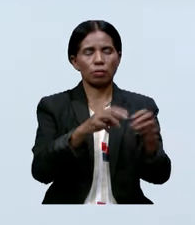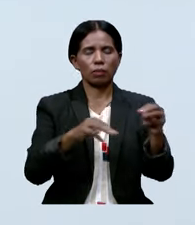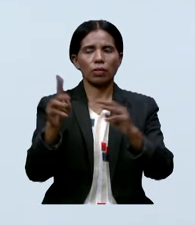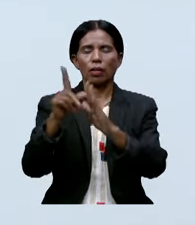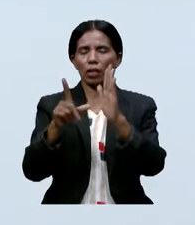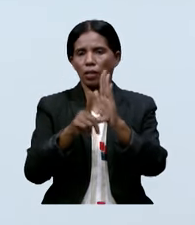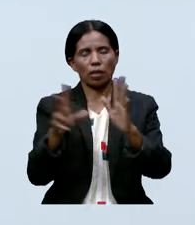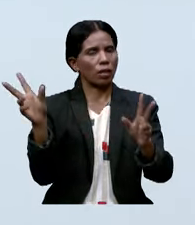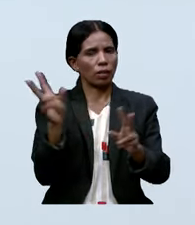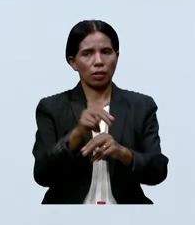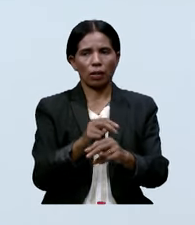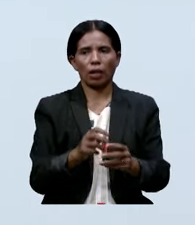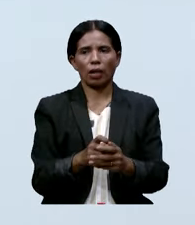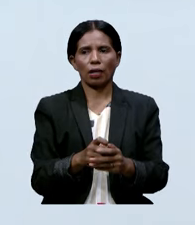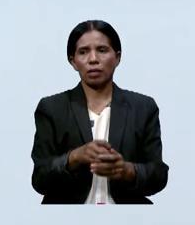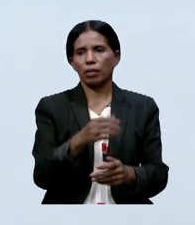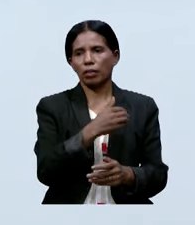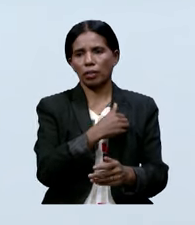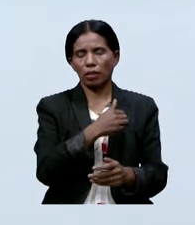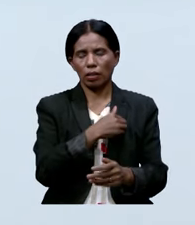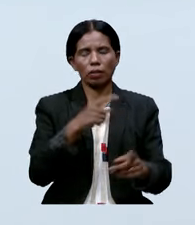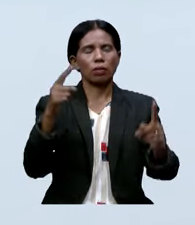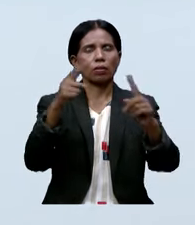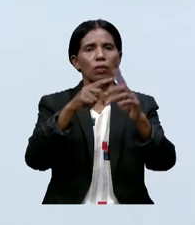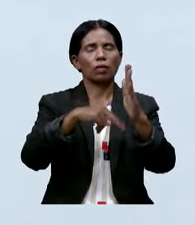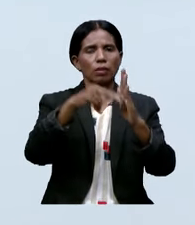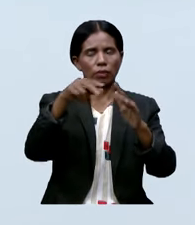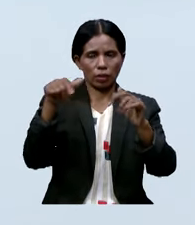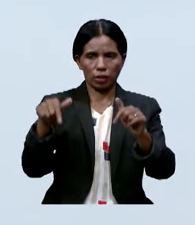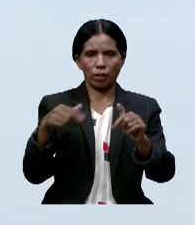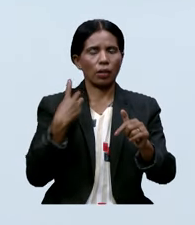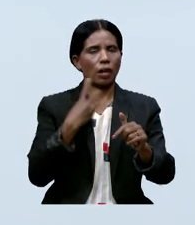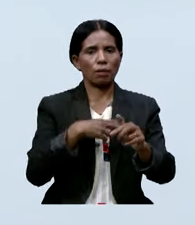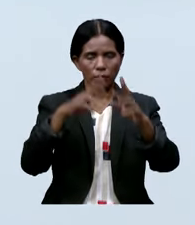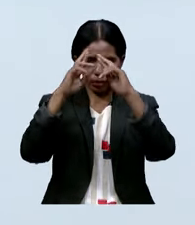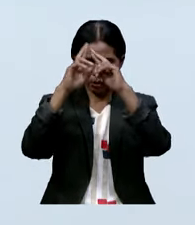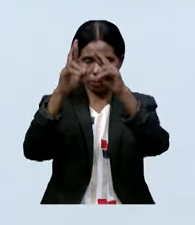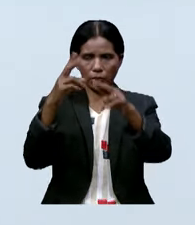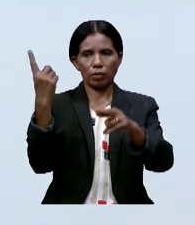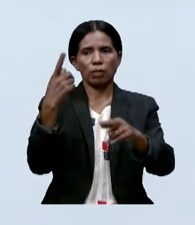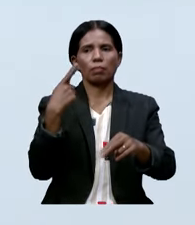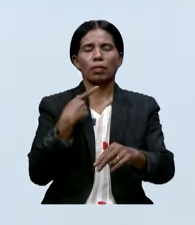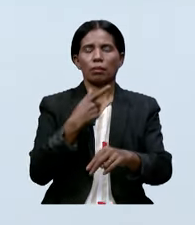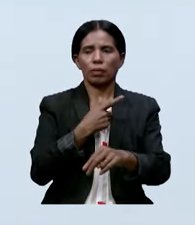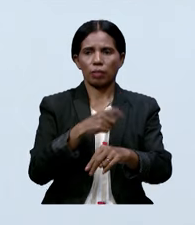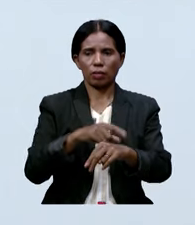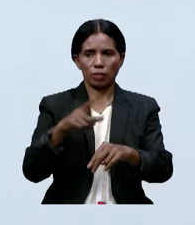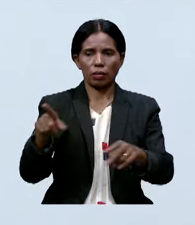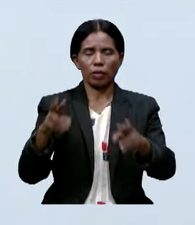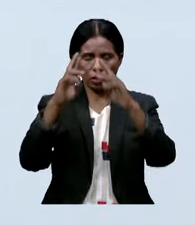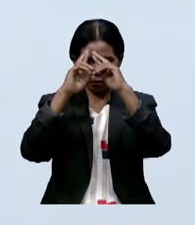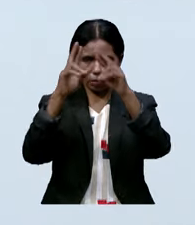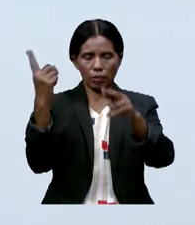lá. Los lá me se dá o tom nível já né. A mim se respeita na fatin parlamento é um órgão soberano, respeita na